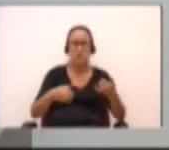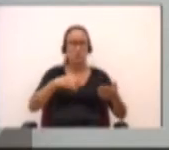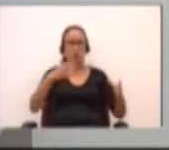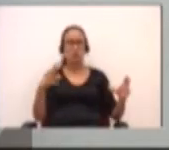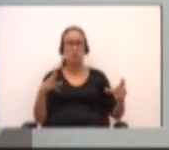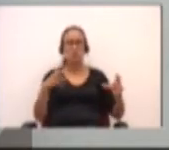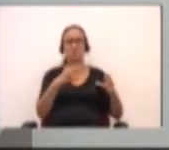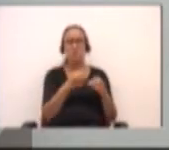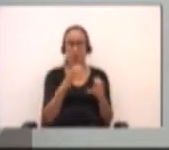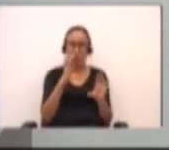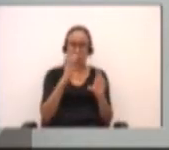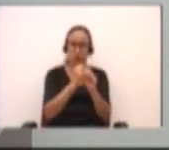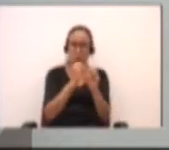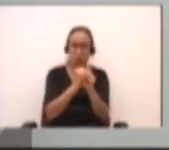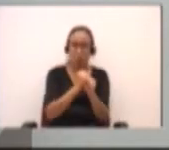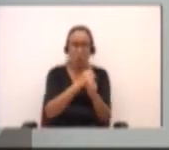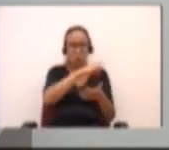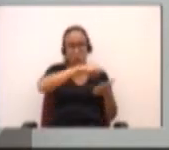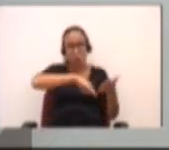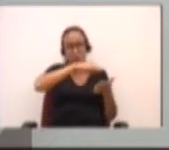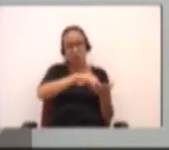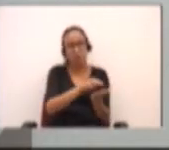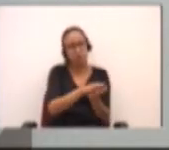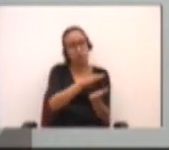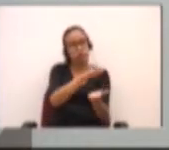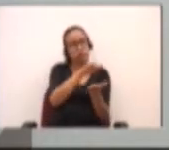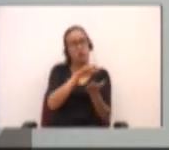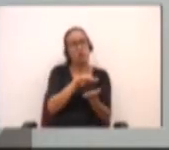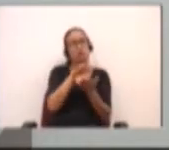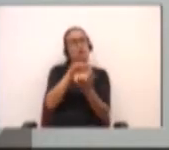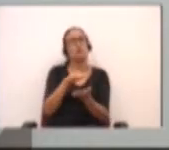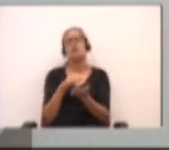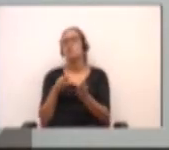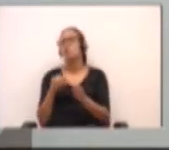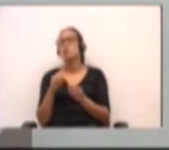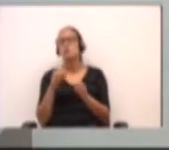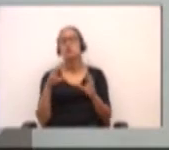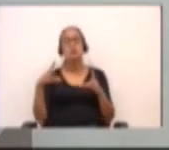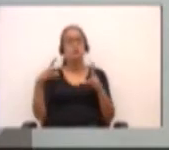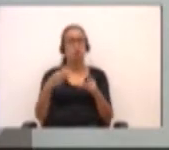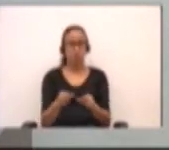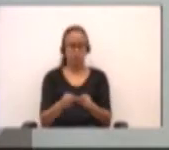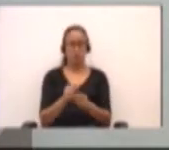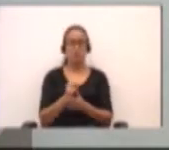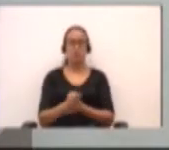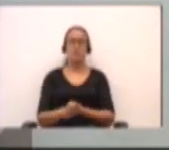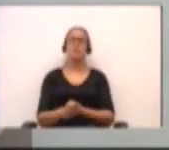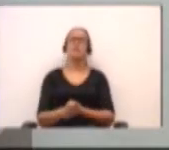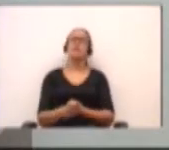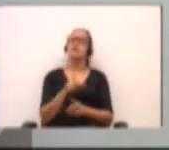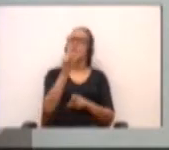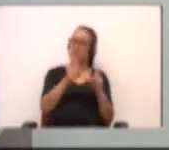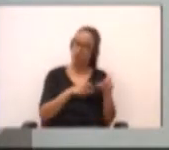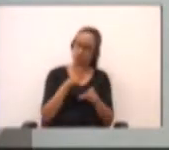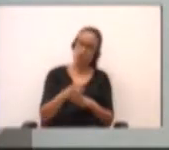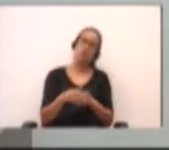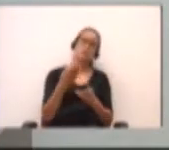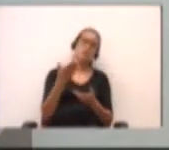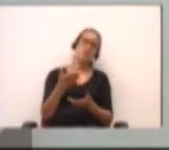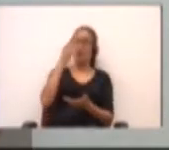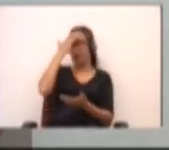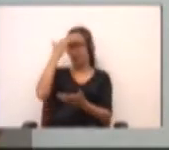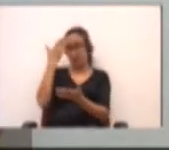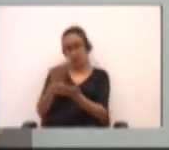passando para a população, que confie em cada legislador, não só dessa casa, de todas as casas de vereança, de todo o